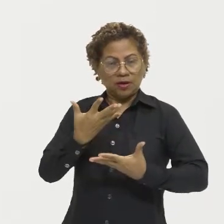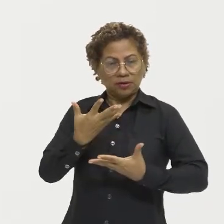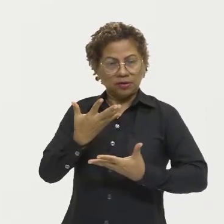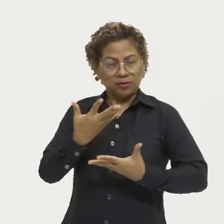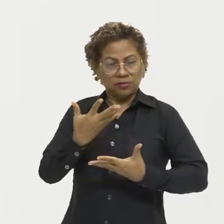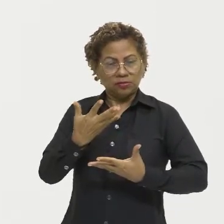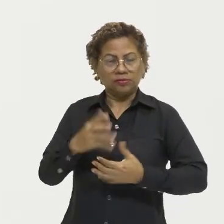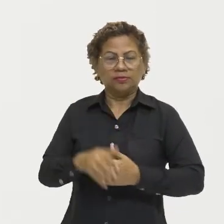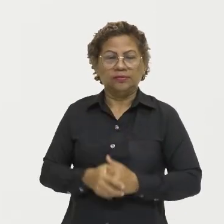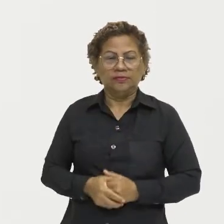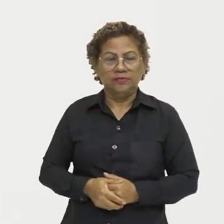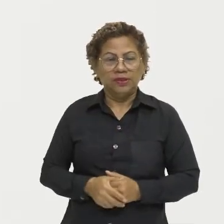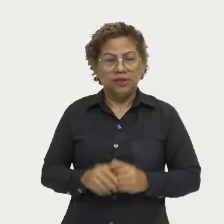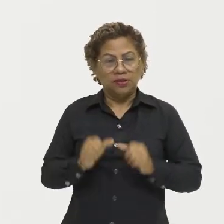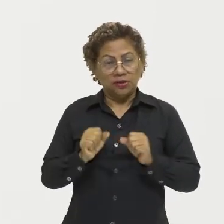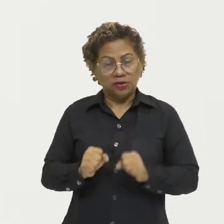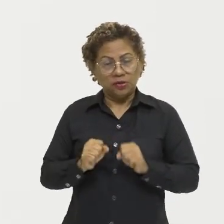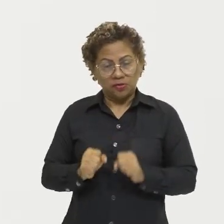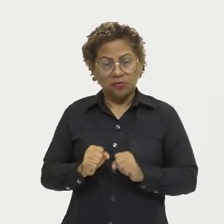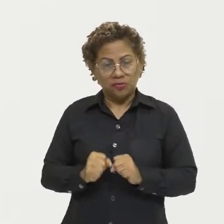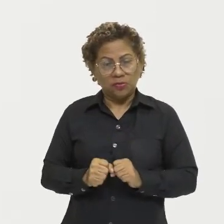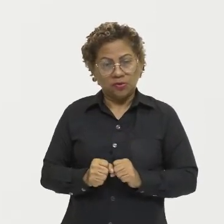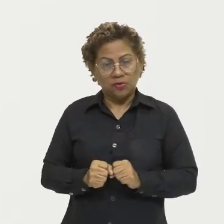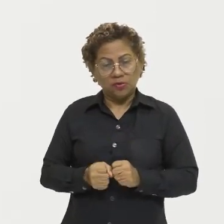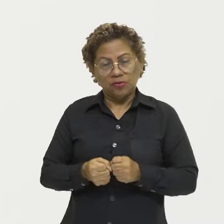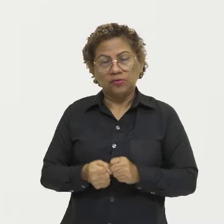lírico, né? No poema,